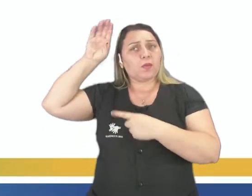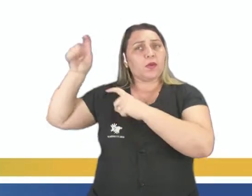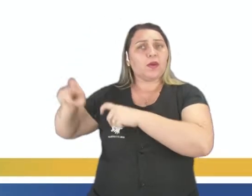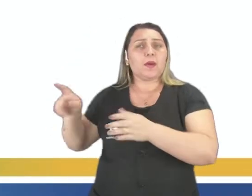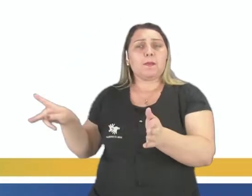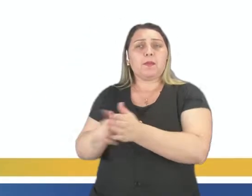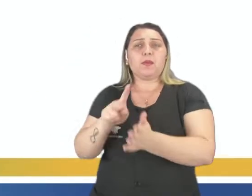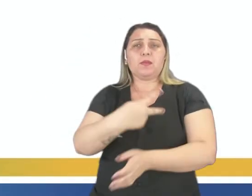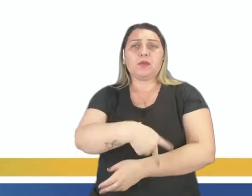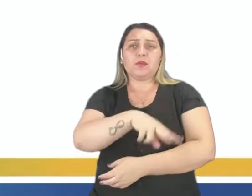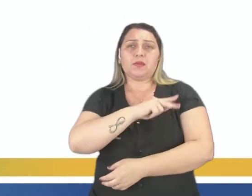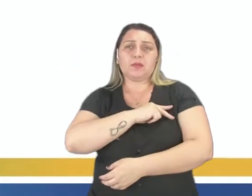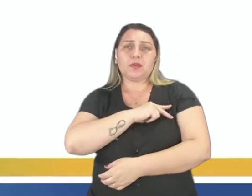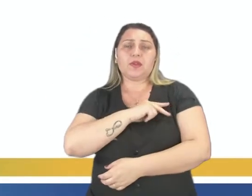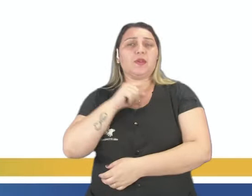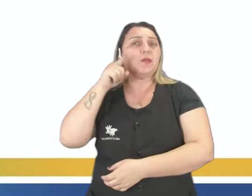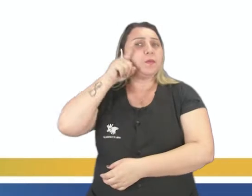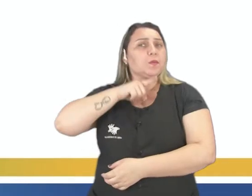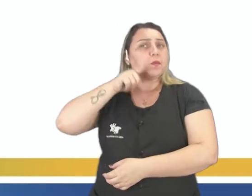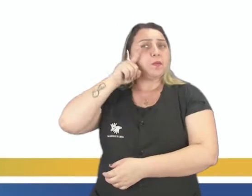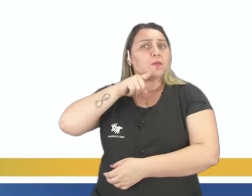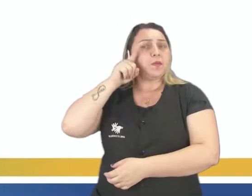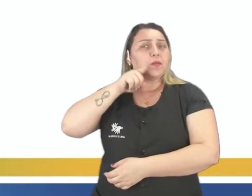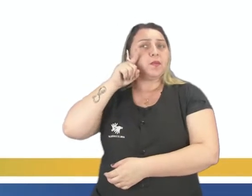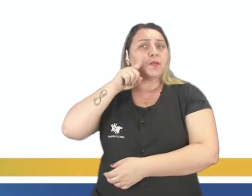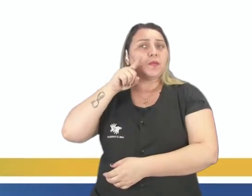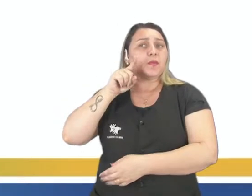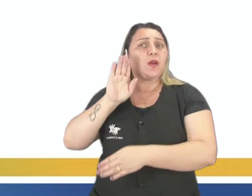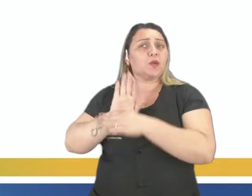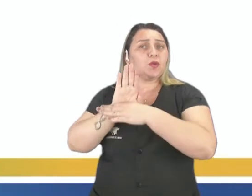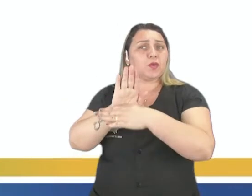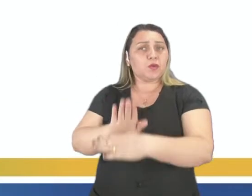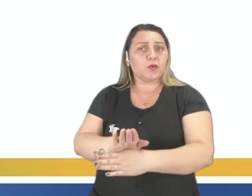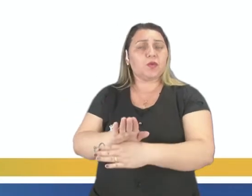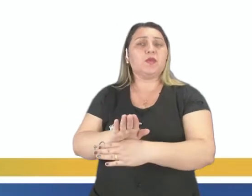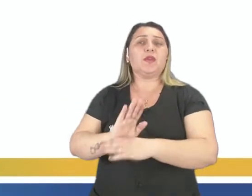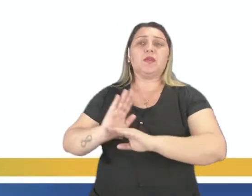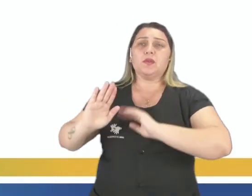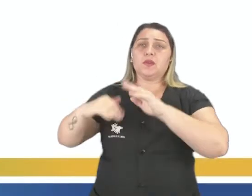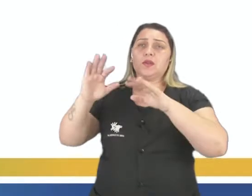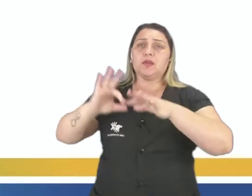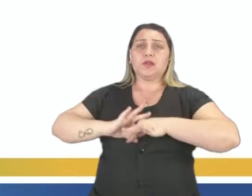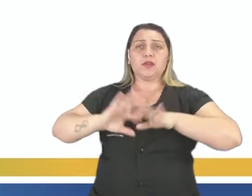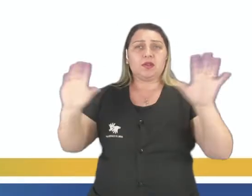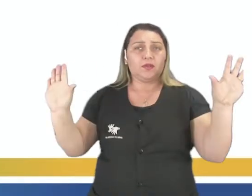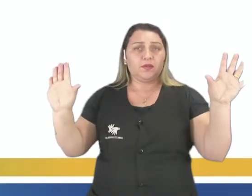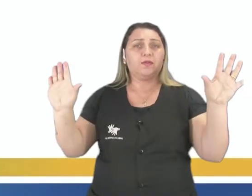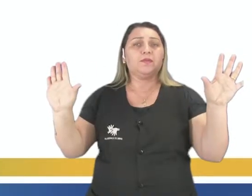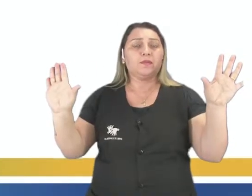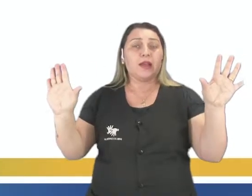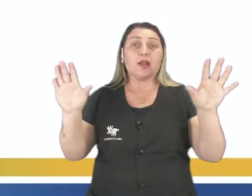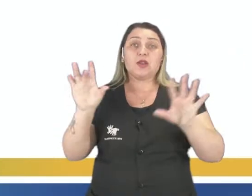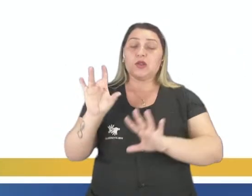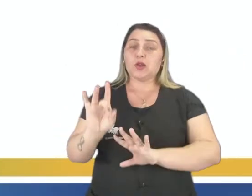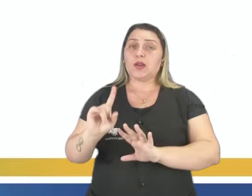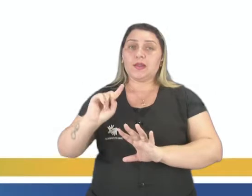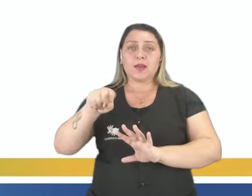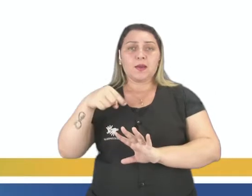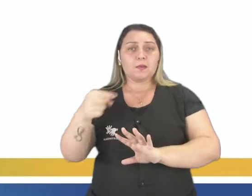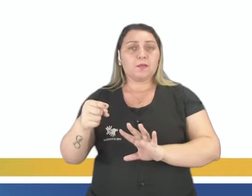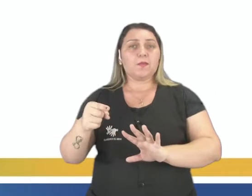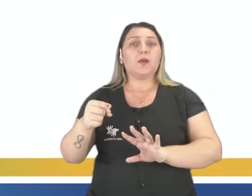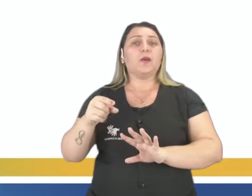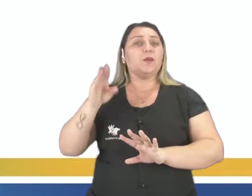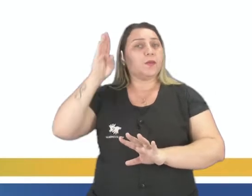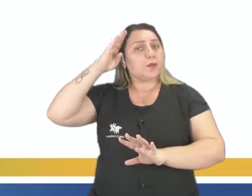da Espanha. E os Estados Unidos, eles ajudam aí nesse processo de independência, né? Só que aí, depois que Cuba se